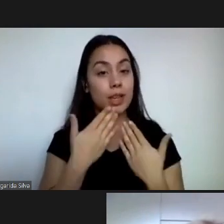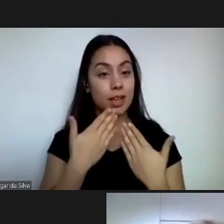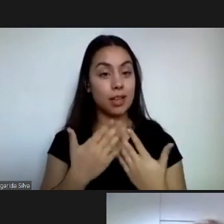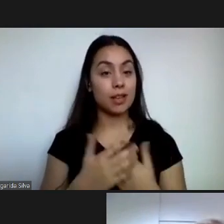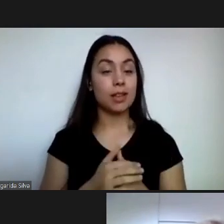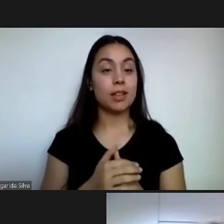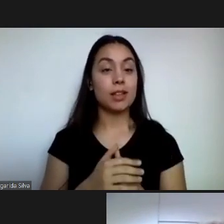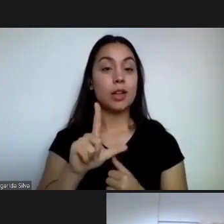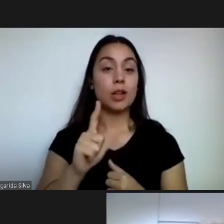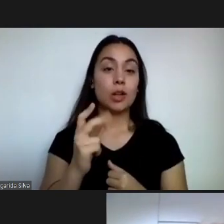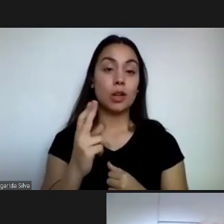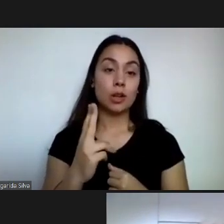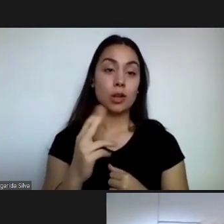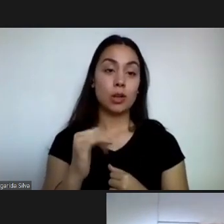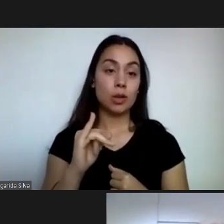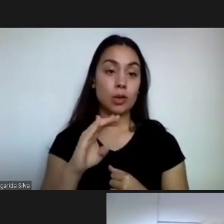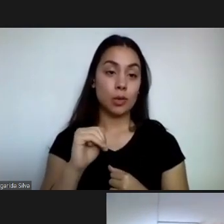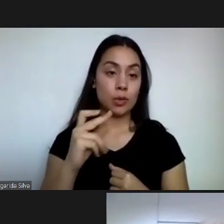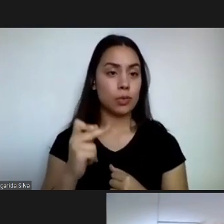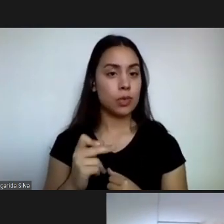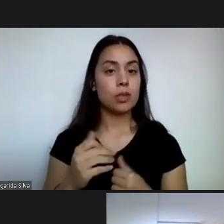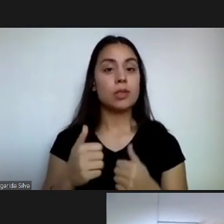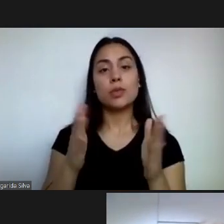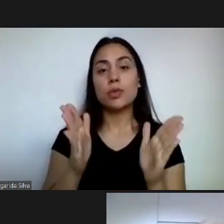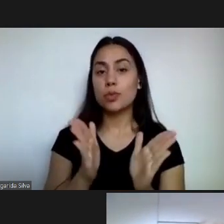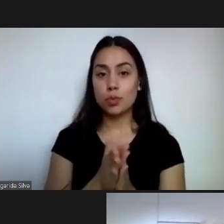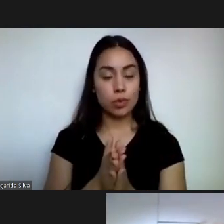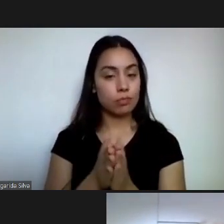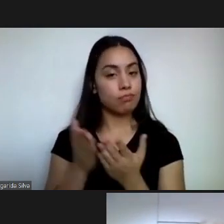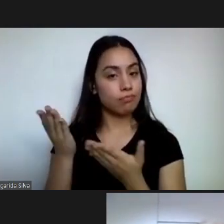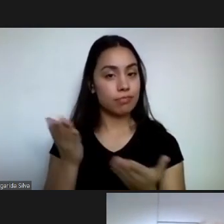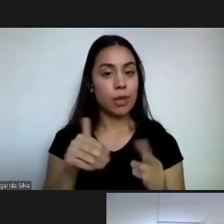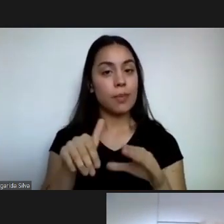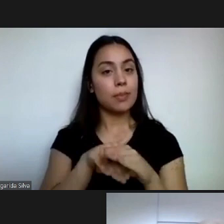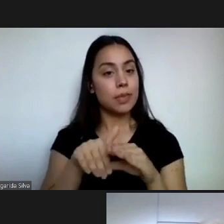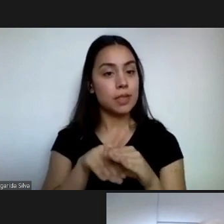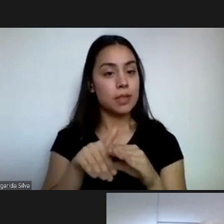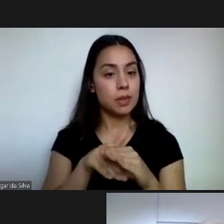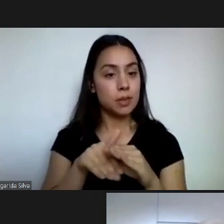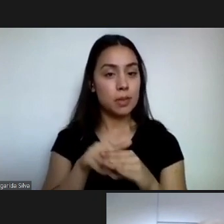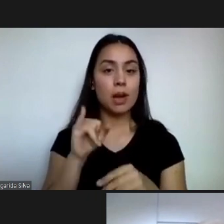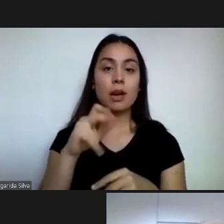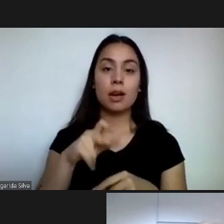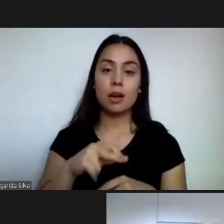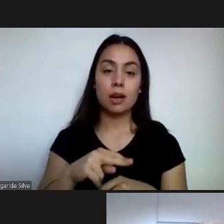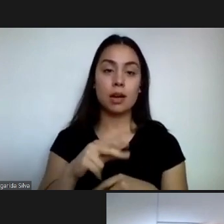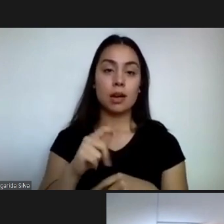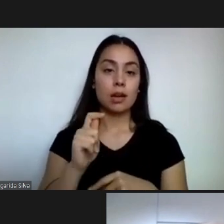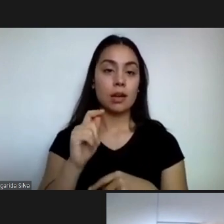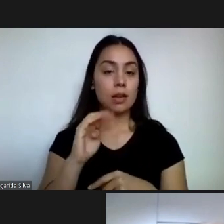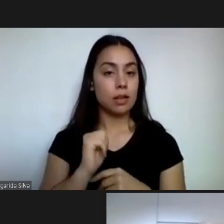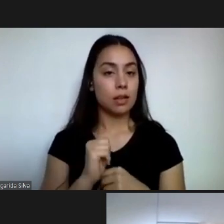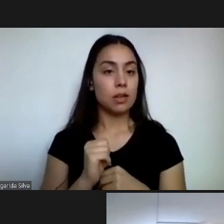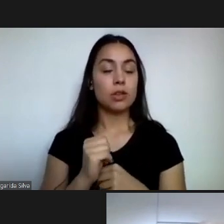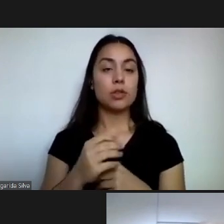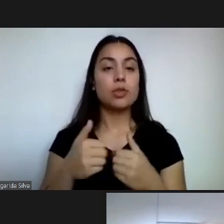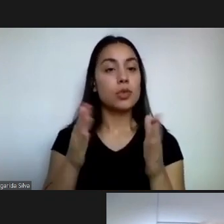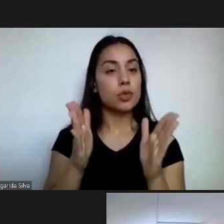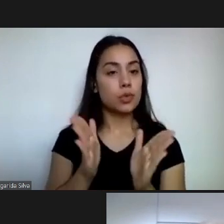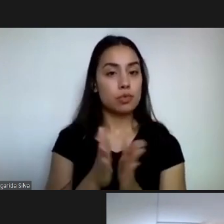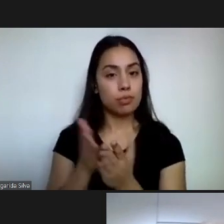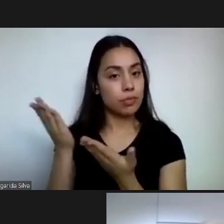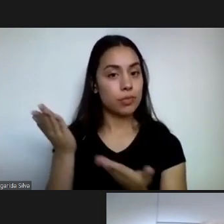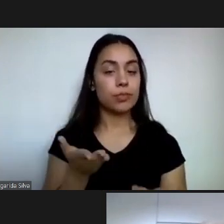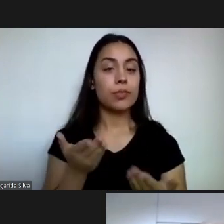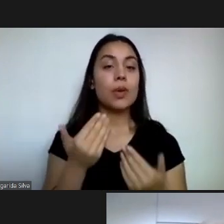obrigada a Luísa e a todos os colegas do painel, a Inês Santos, a Eulália, a Alexandre e a todos os colegas que convidaram